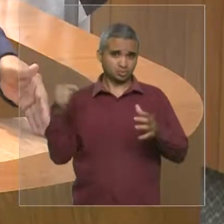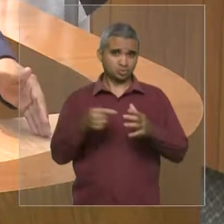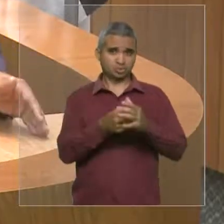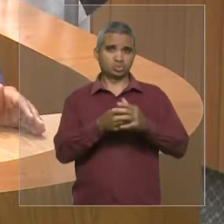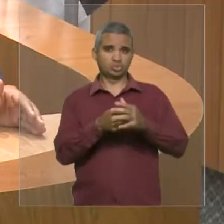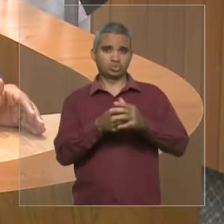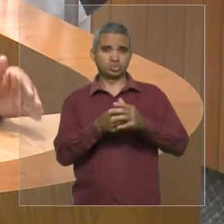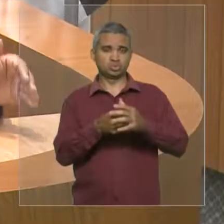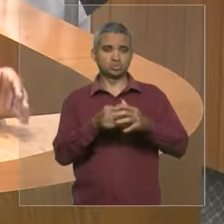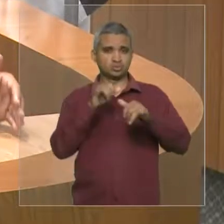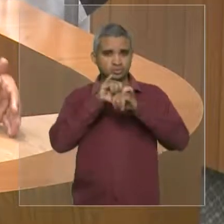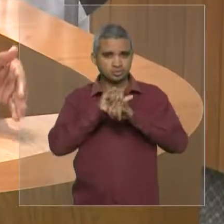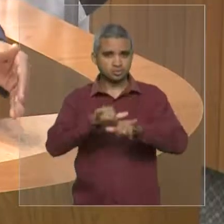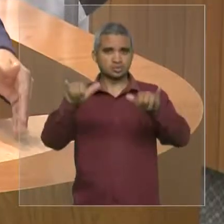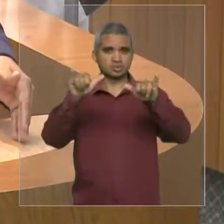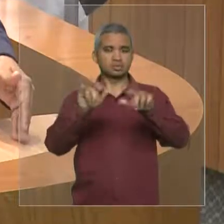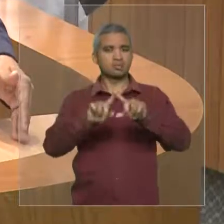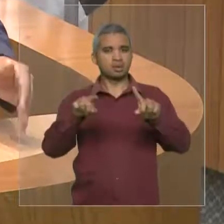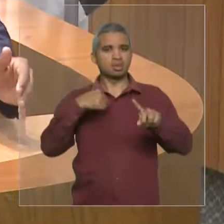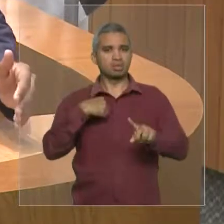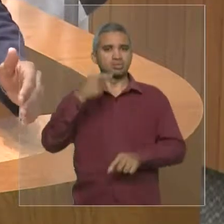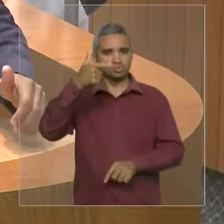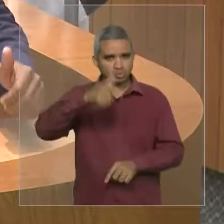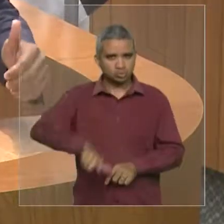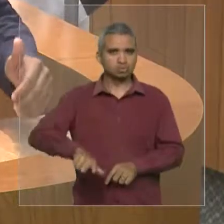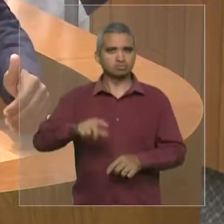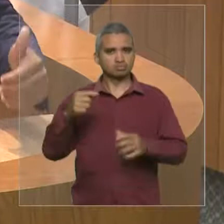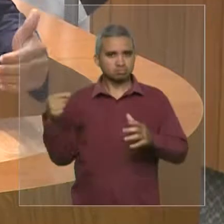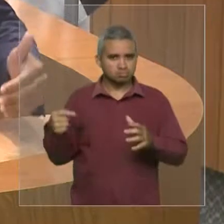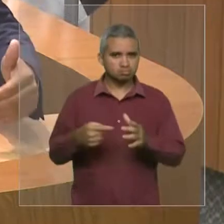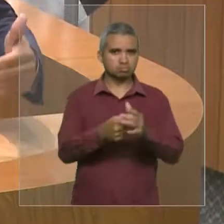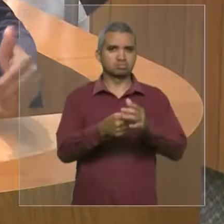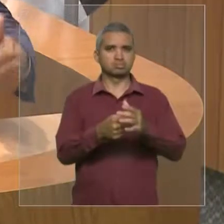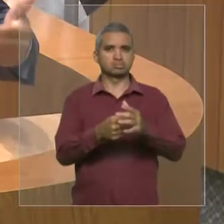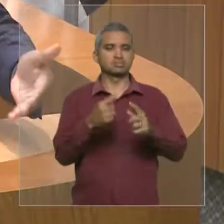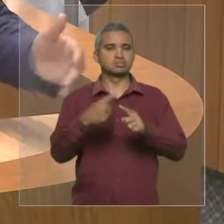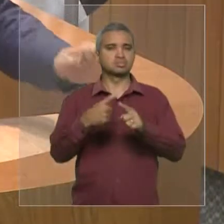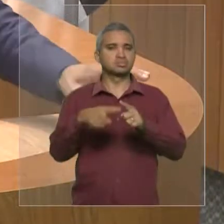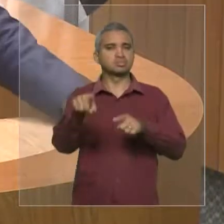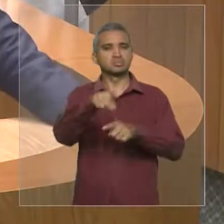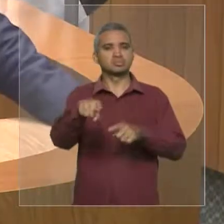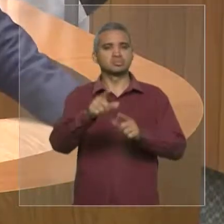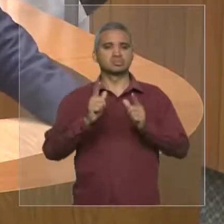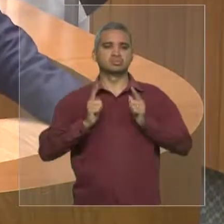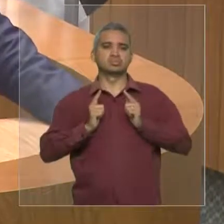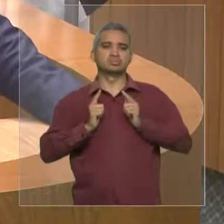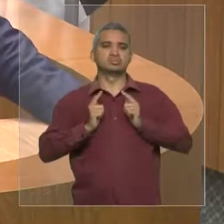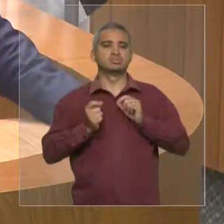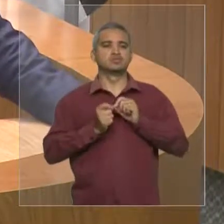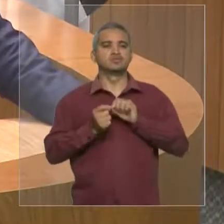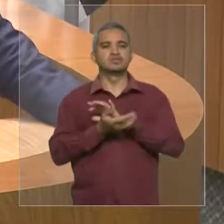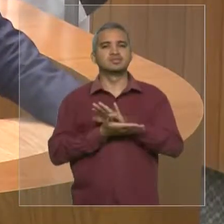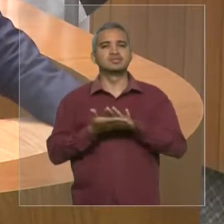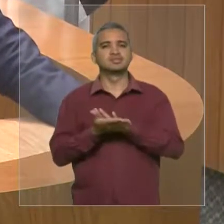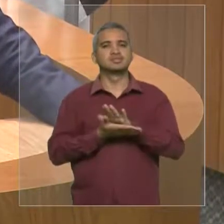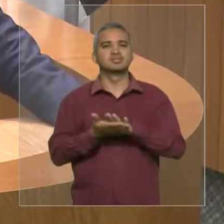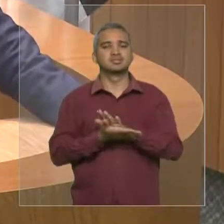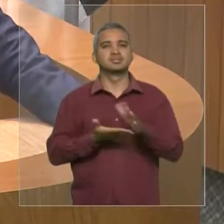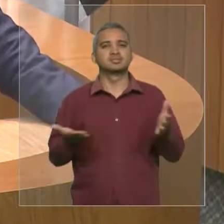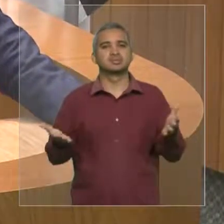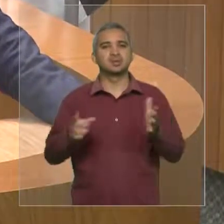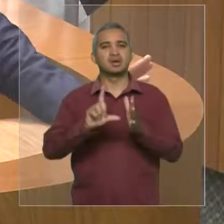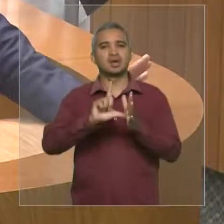nenhuma providência. E ao fazer a denúncia, chegaram outras reclamações e outras reivindicações, que é com relação ao atraso do